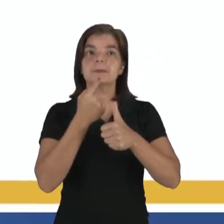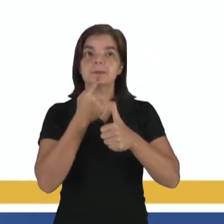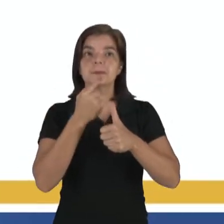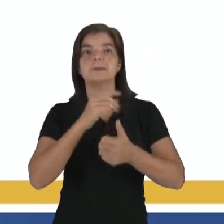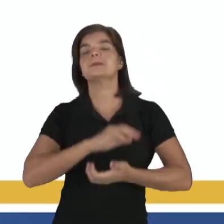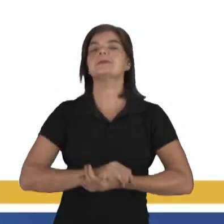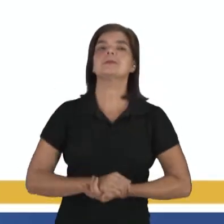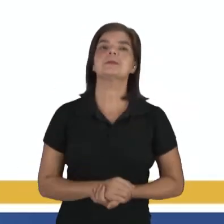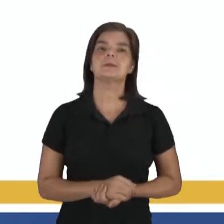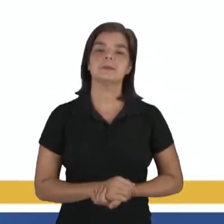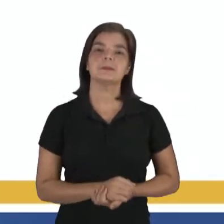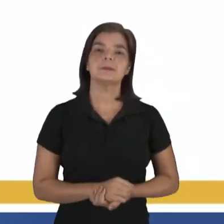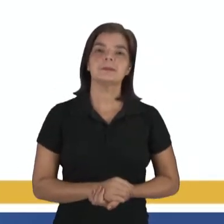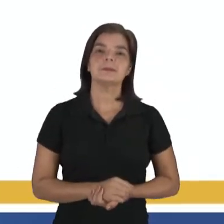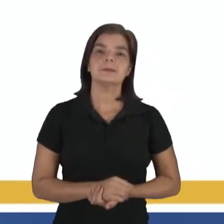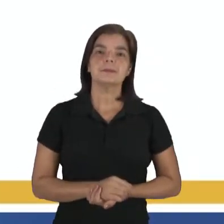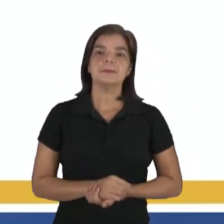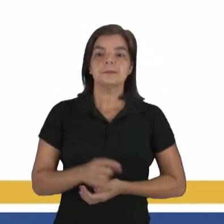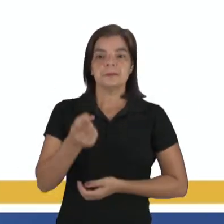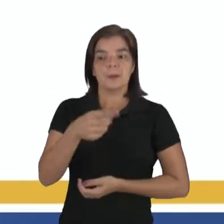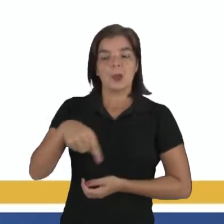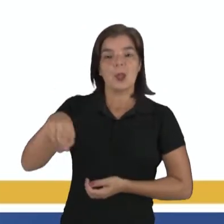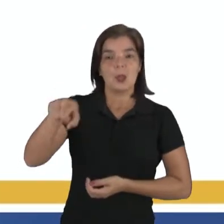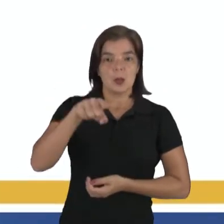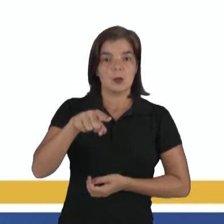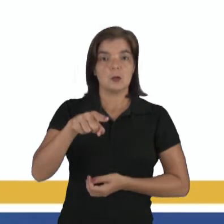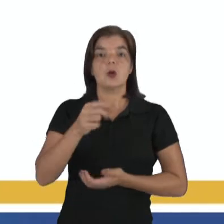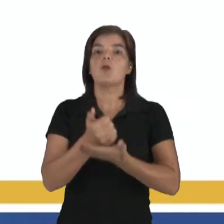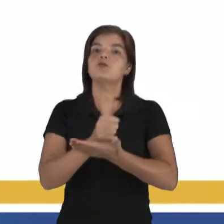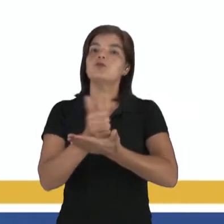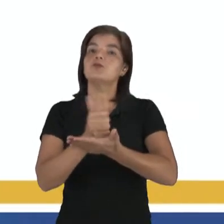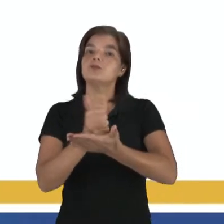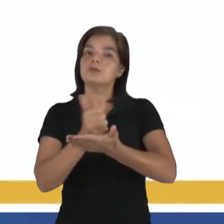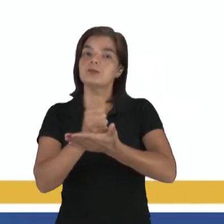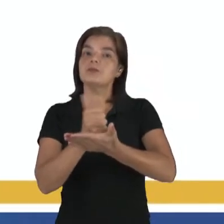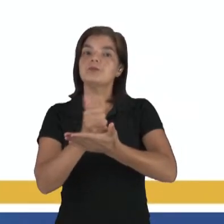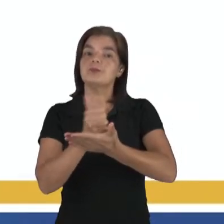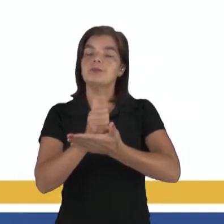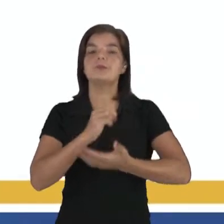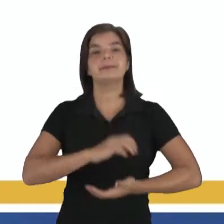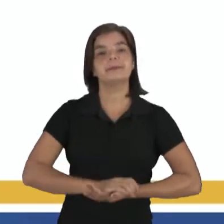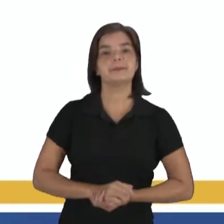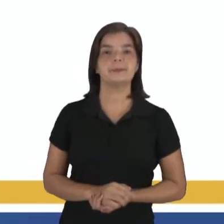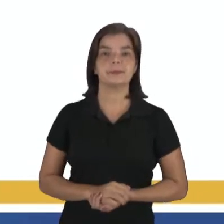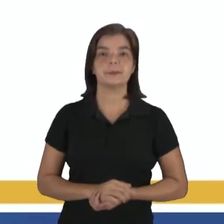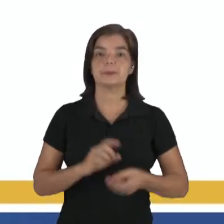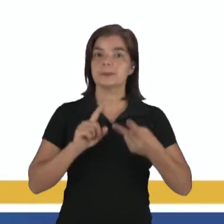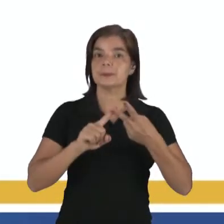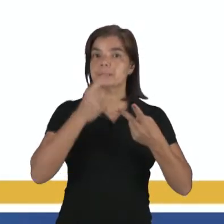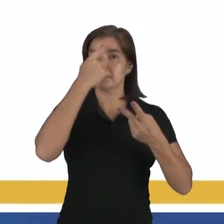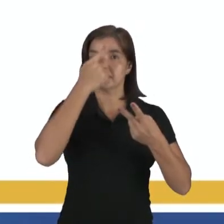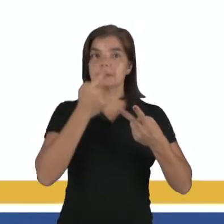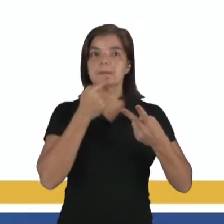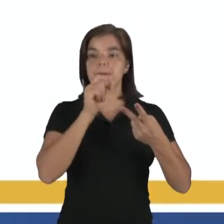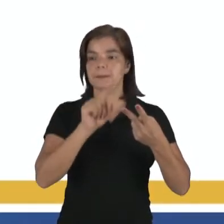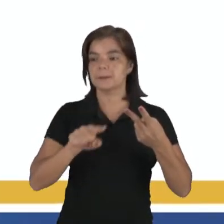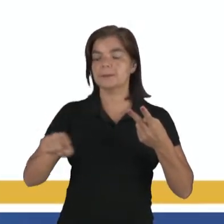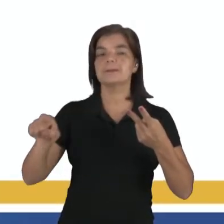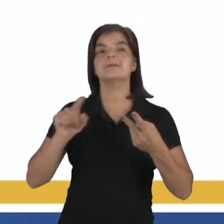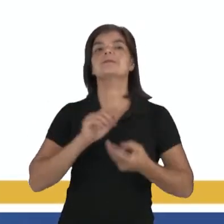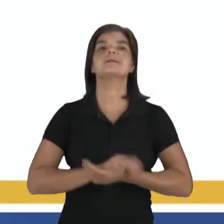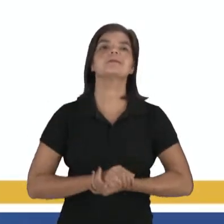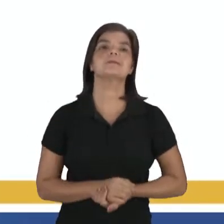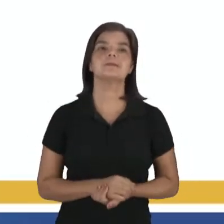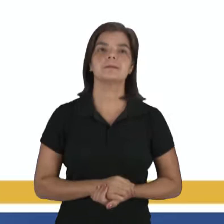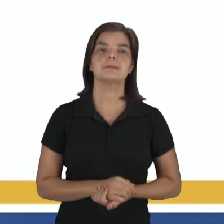are playing video games. Eles estão jogando videogame. E na segunda imagem, he